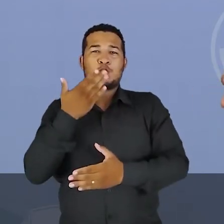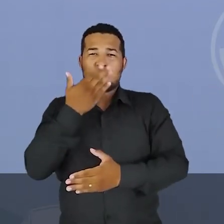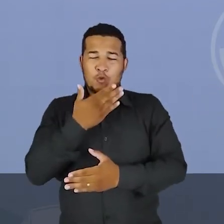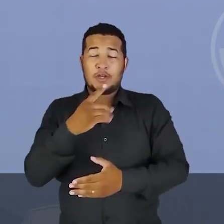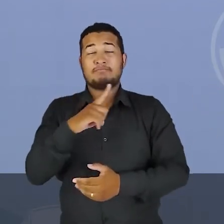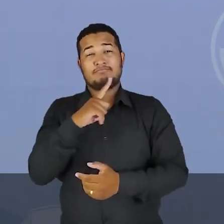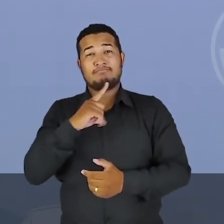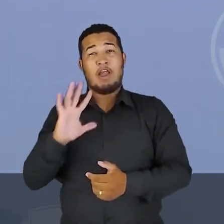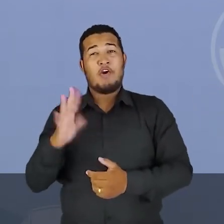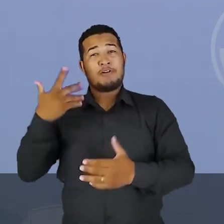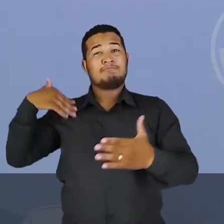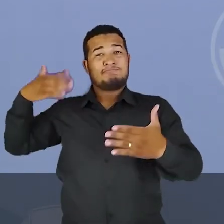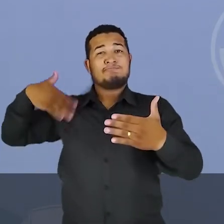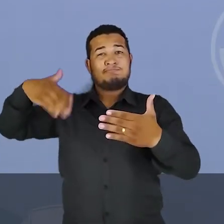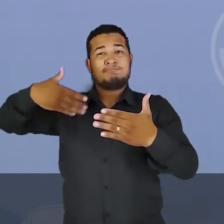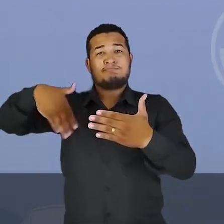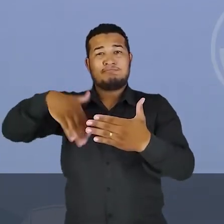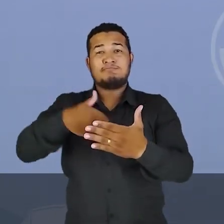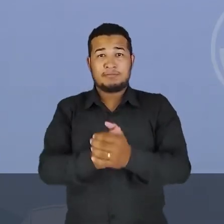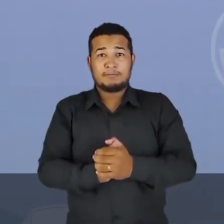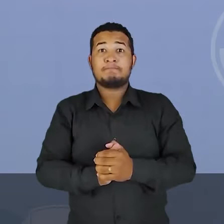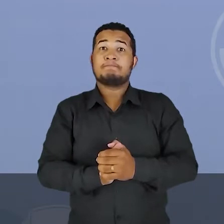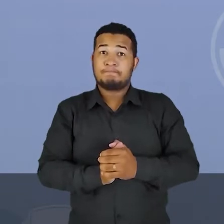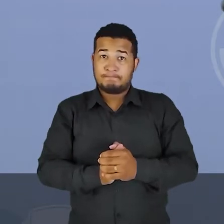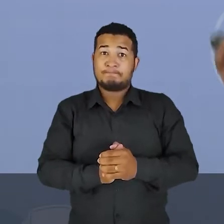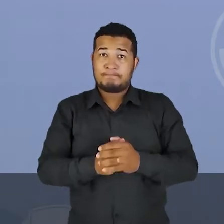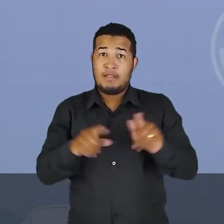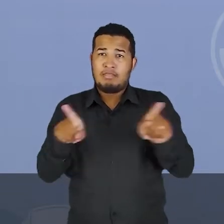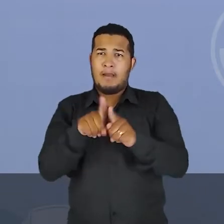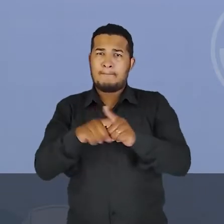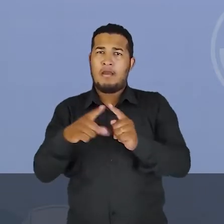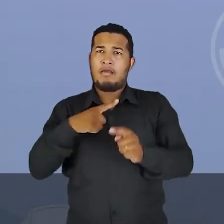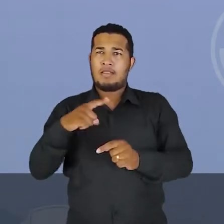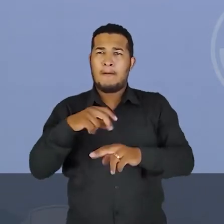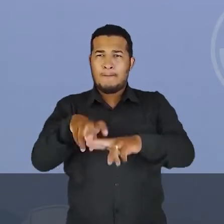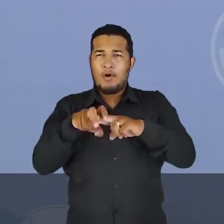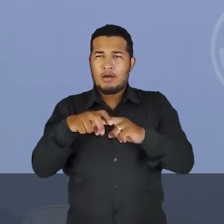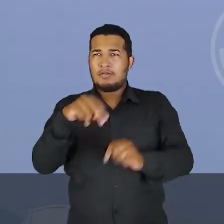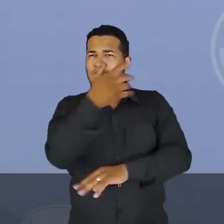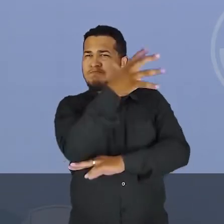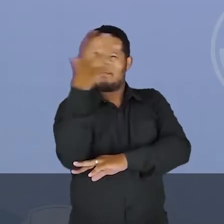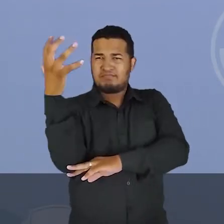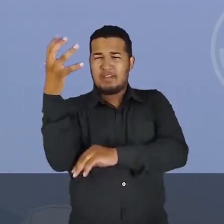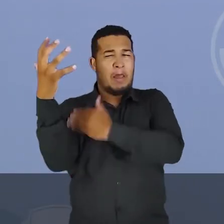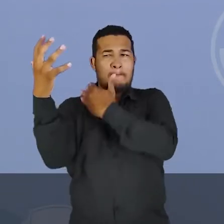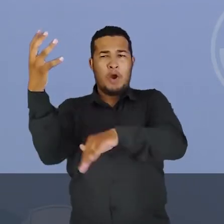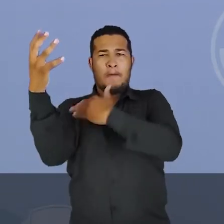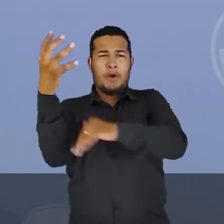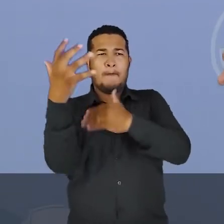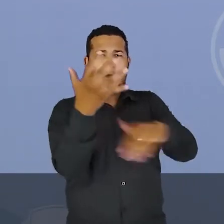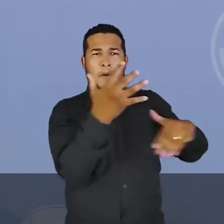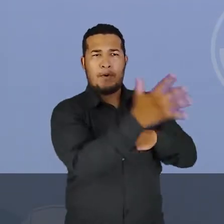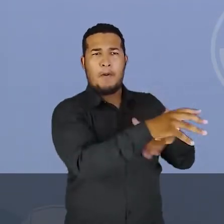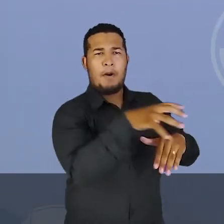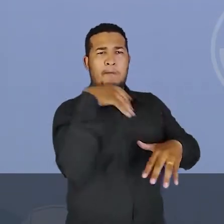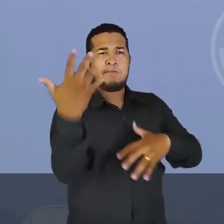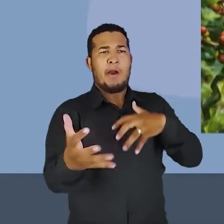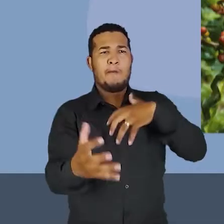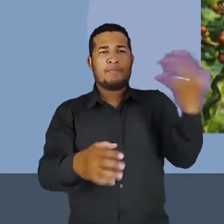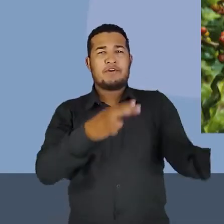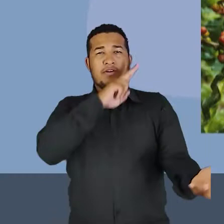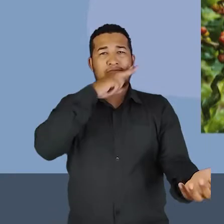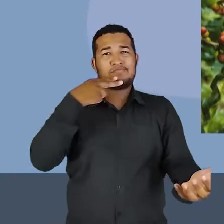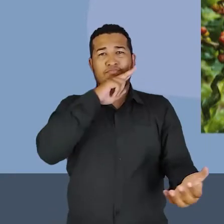tempo. E a plantação de cana também, ela destruiu boa parte da vegetação nativa aqui da nossa Mata Atlântica. Observe o terceiro